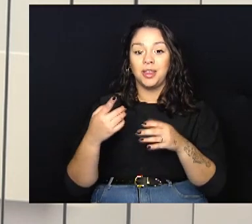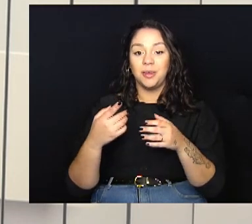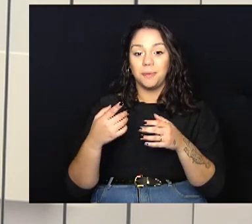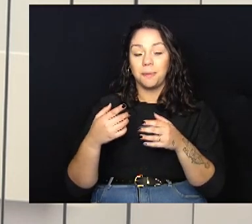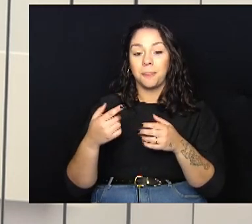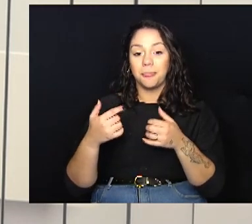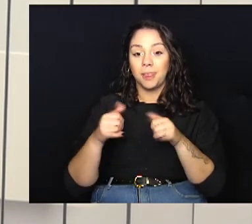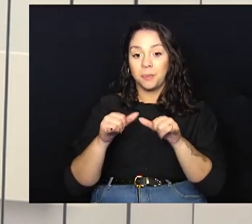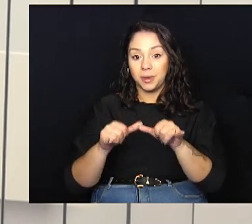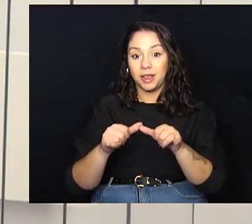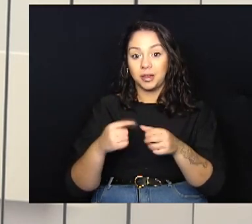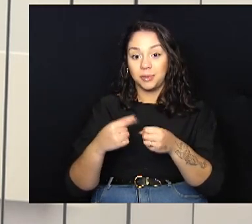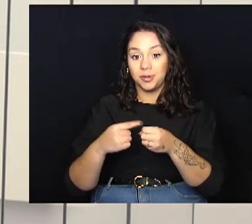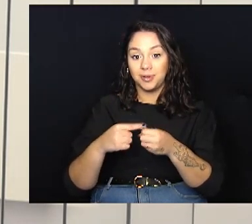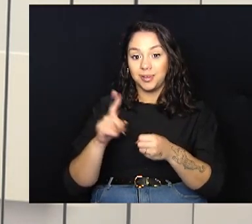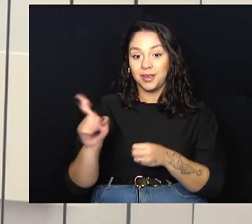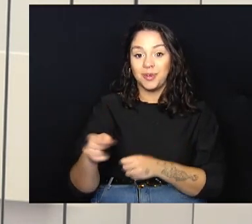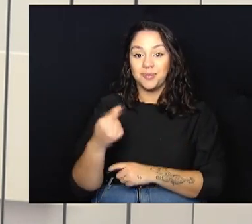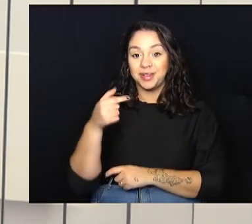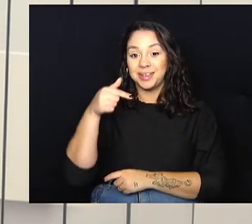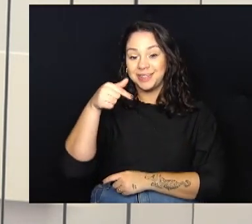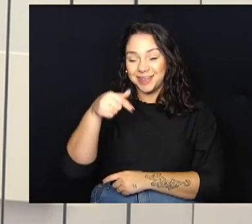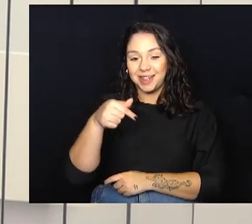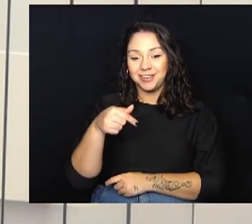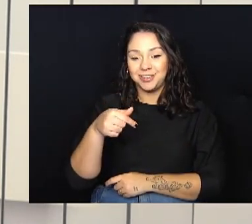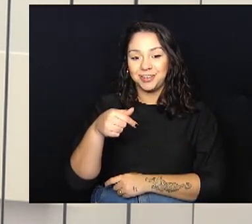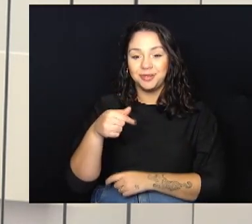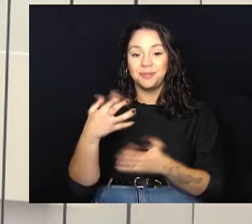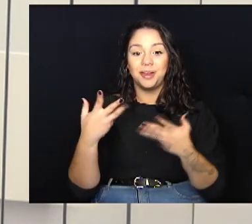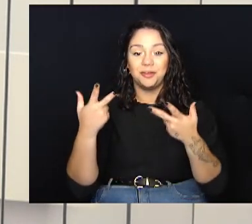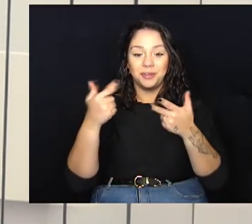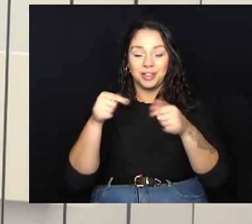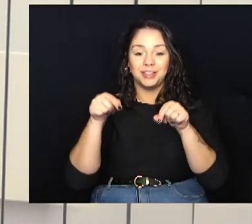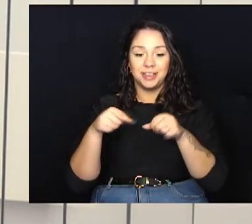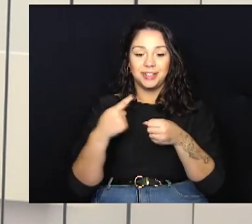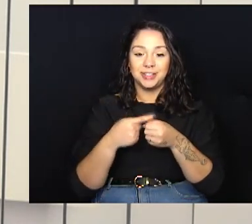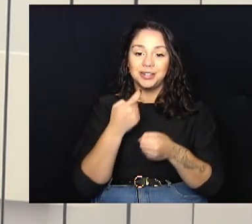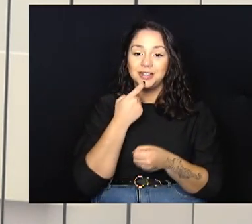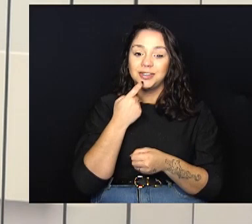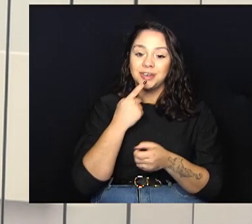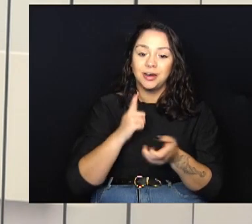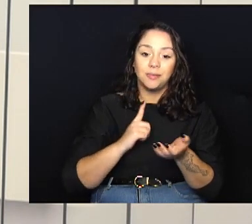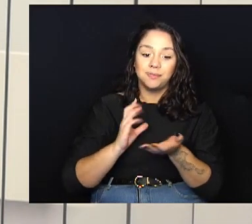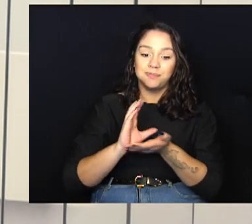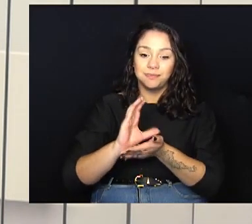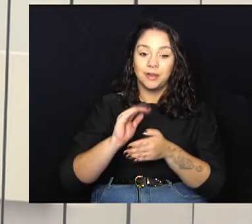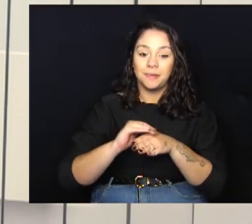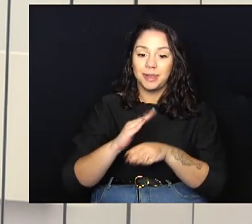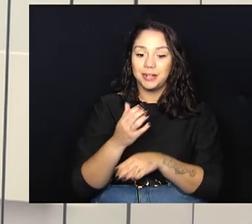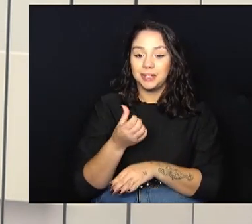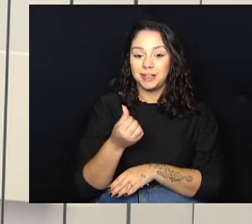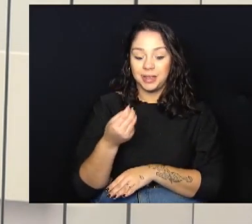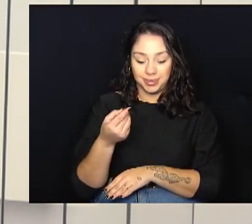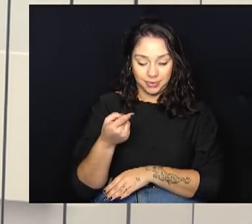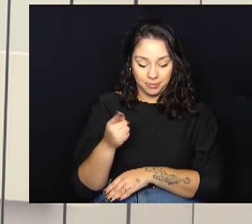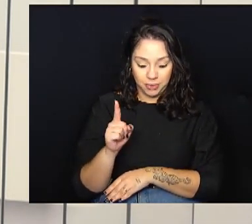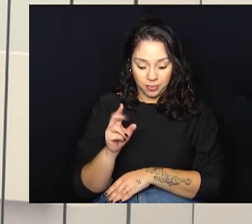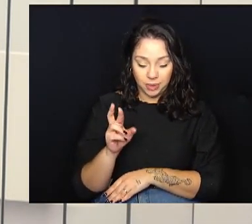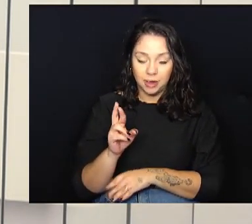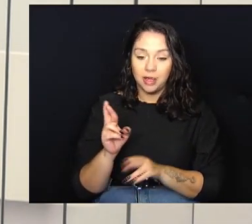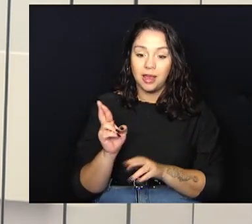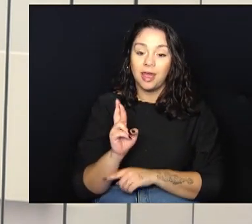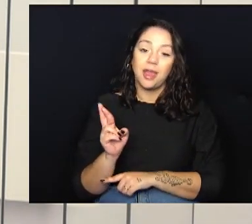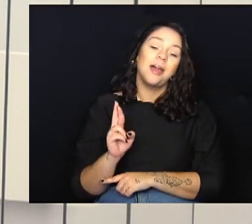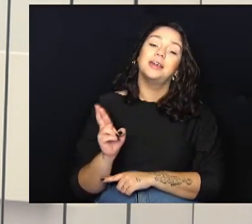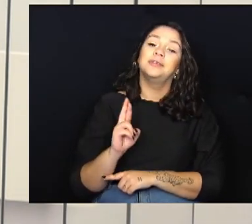uma das sete maravilhas aqui da nossa cidade passando por reforma investimento de mais de 6 milhões de reais deve durar um pouco mais